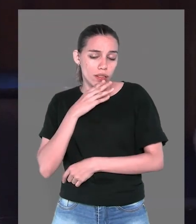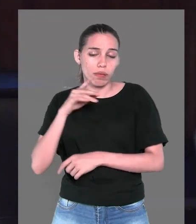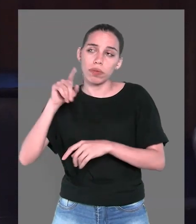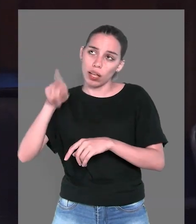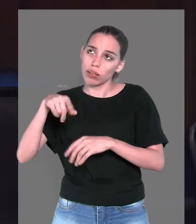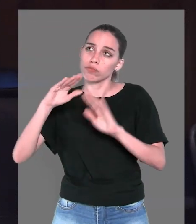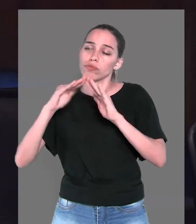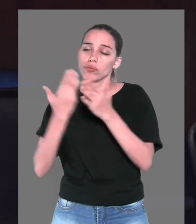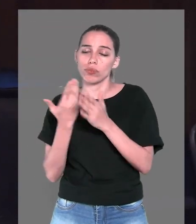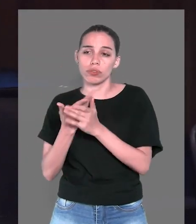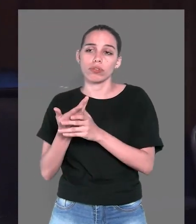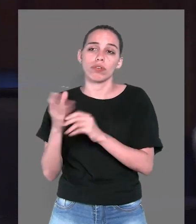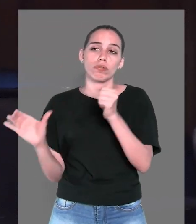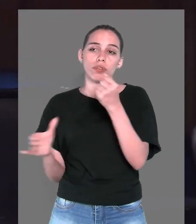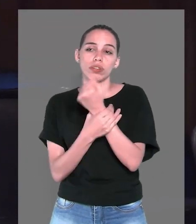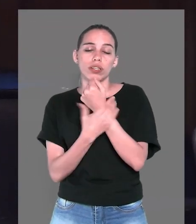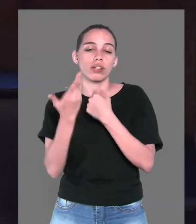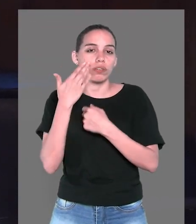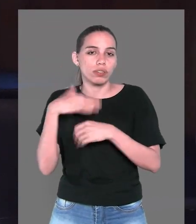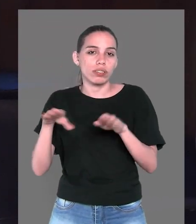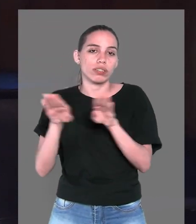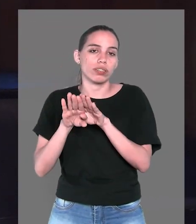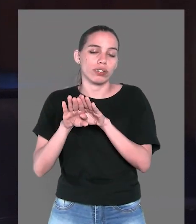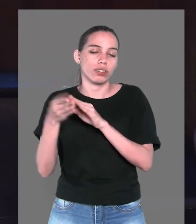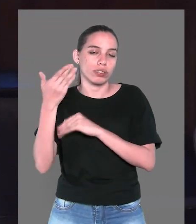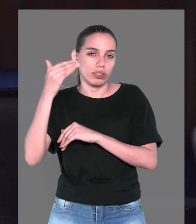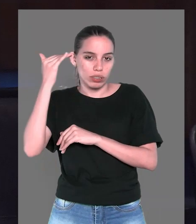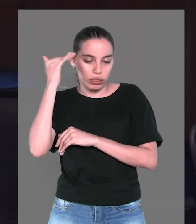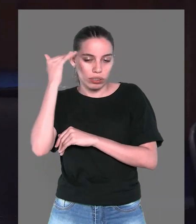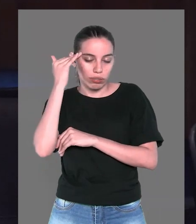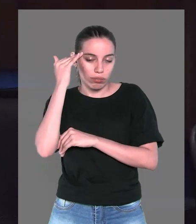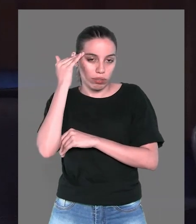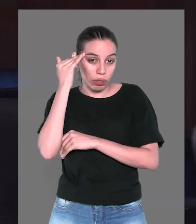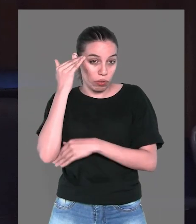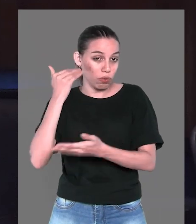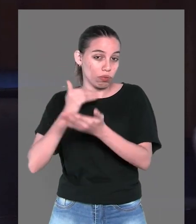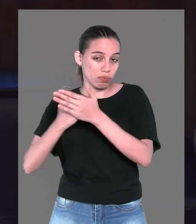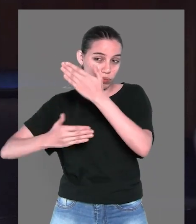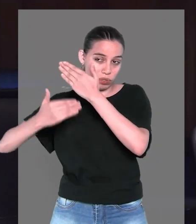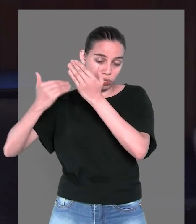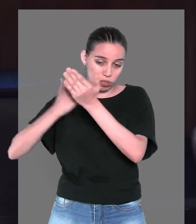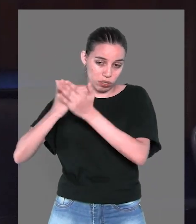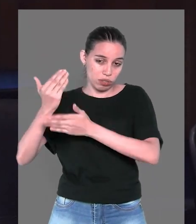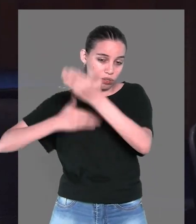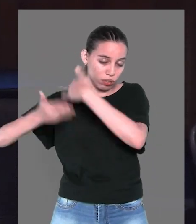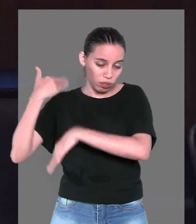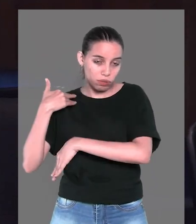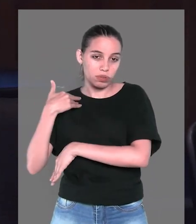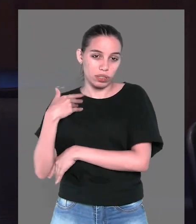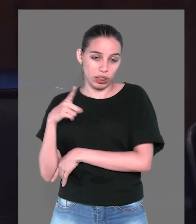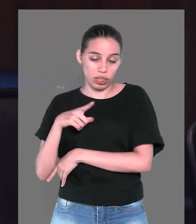em tantos lugares, se isso favorece, dificulta o seu processo de reflexão, de escrita e de concepção e